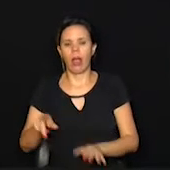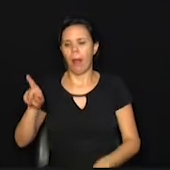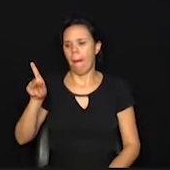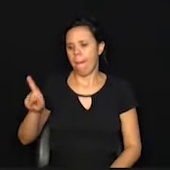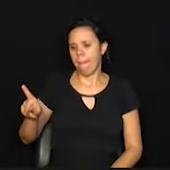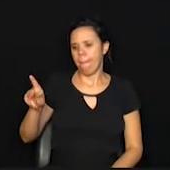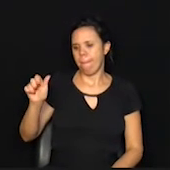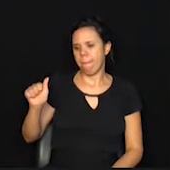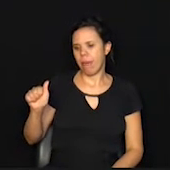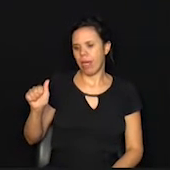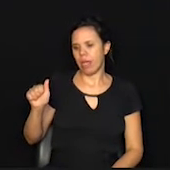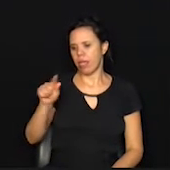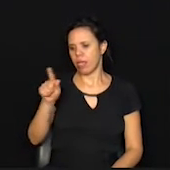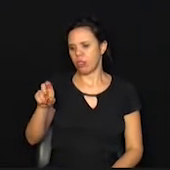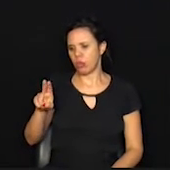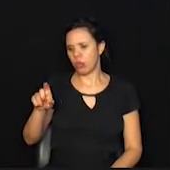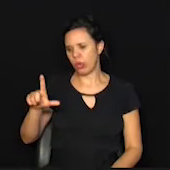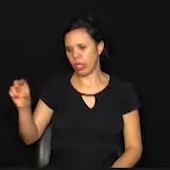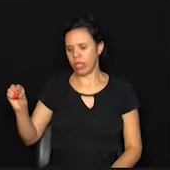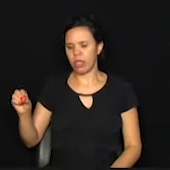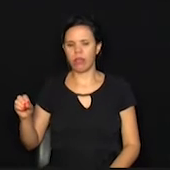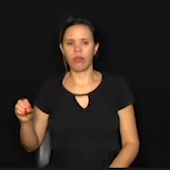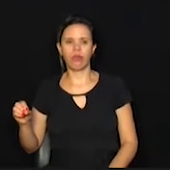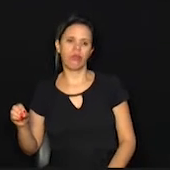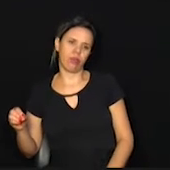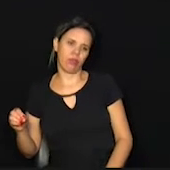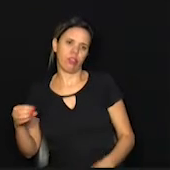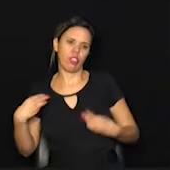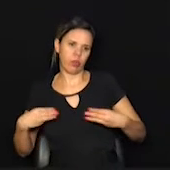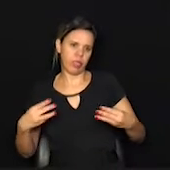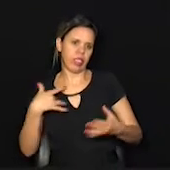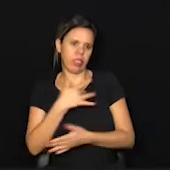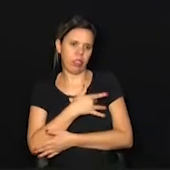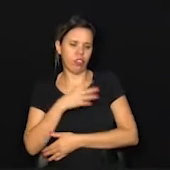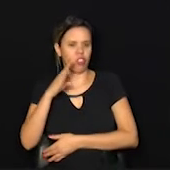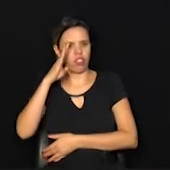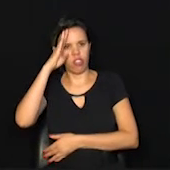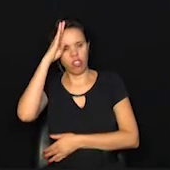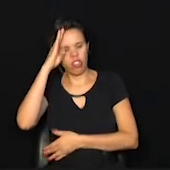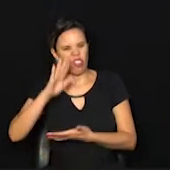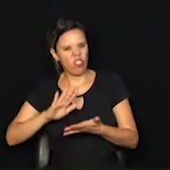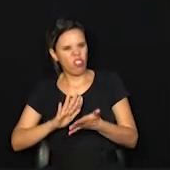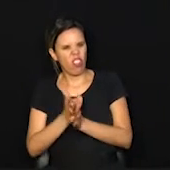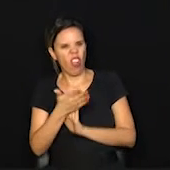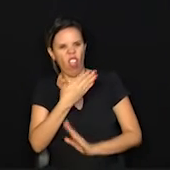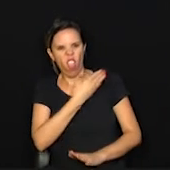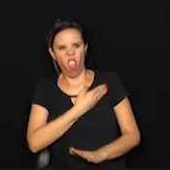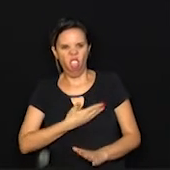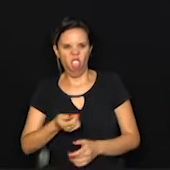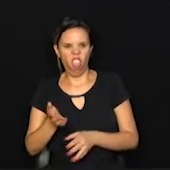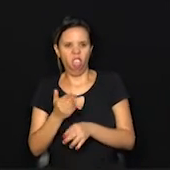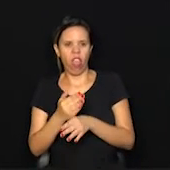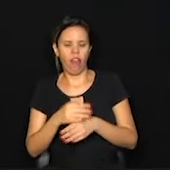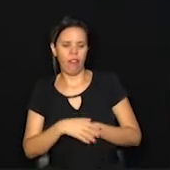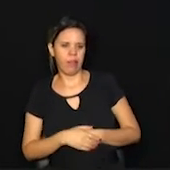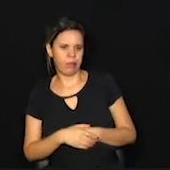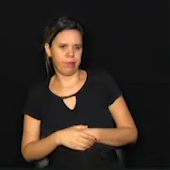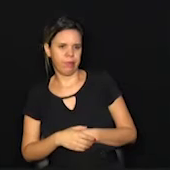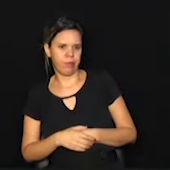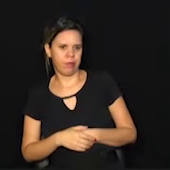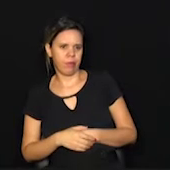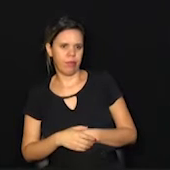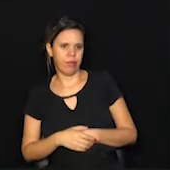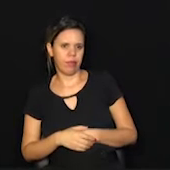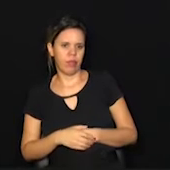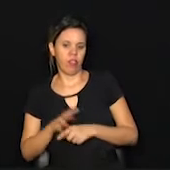à frente do ministério da saúde bolsonaro faz um governo desastroso e está